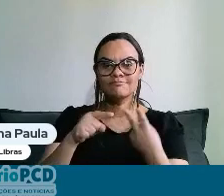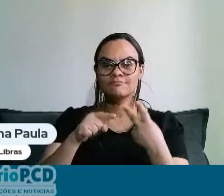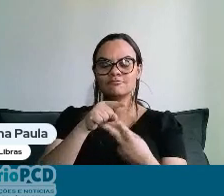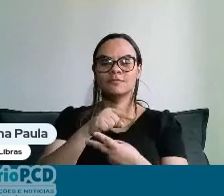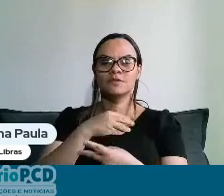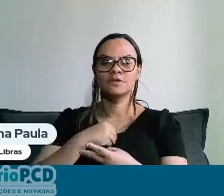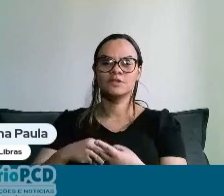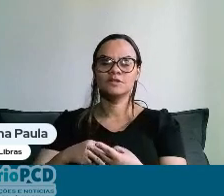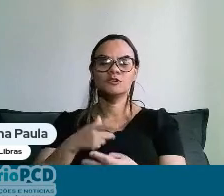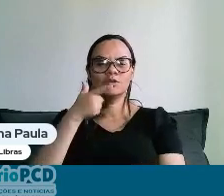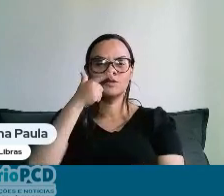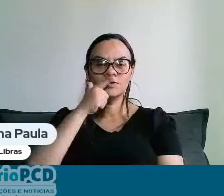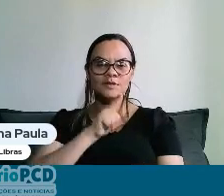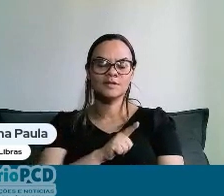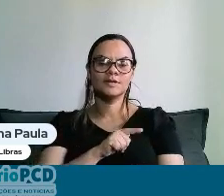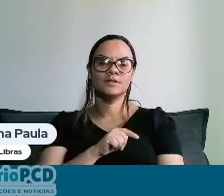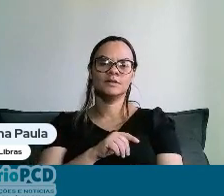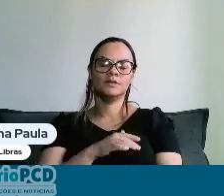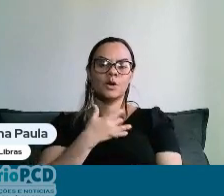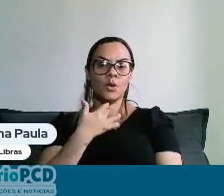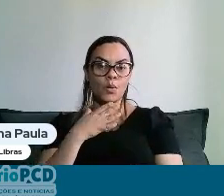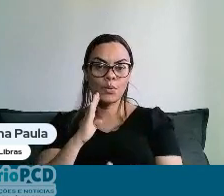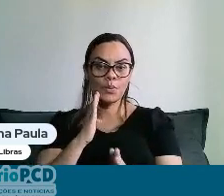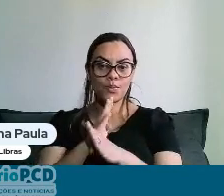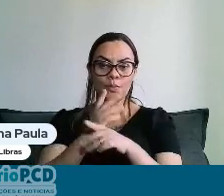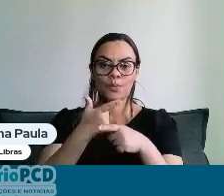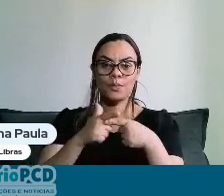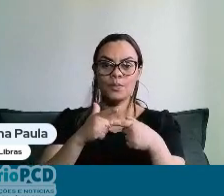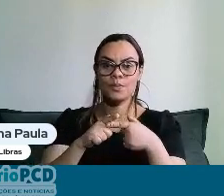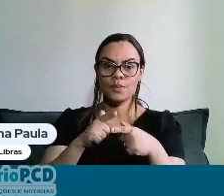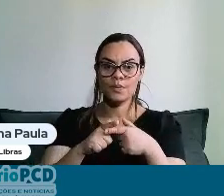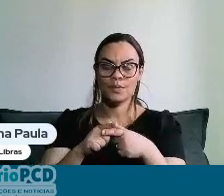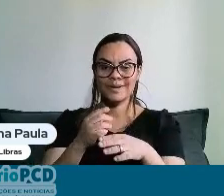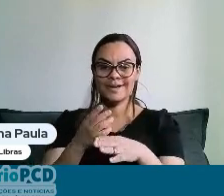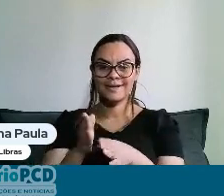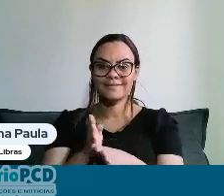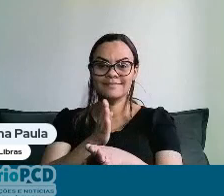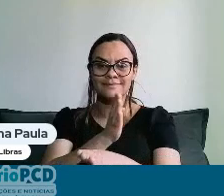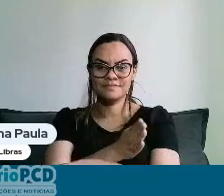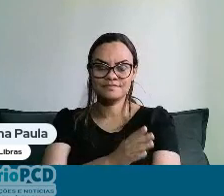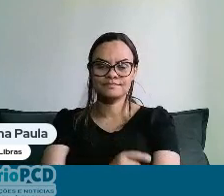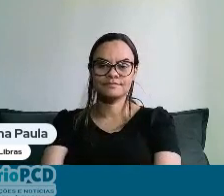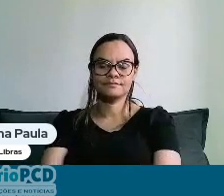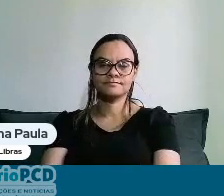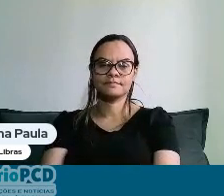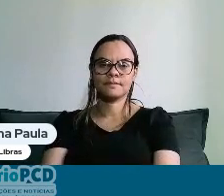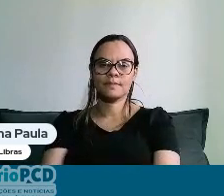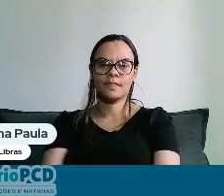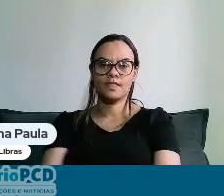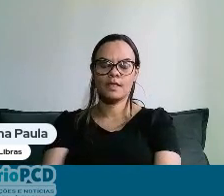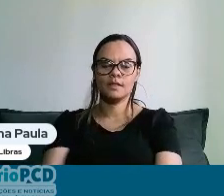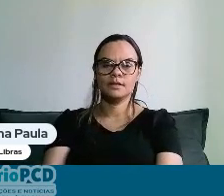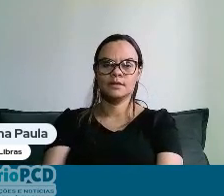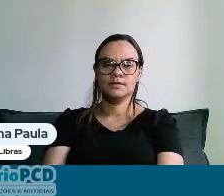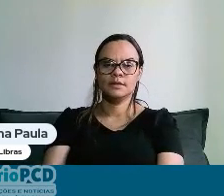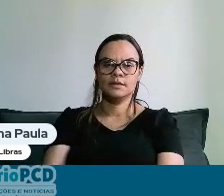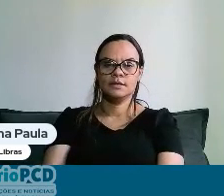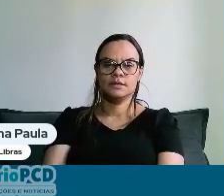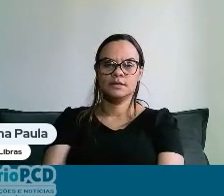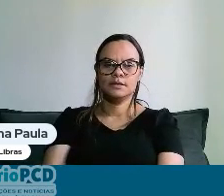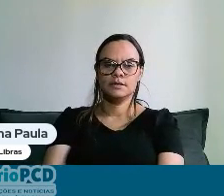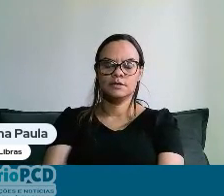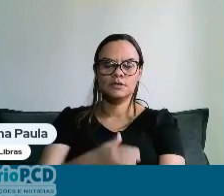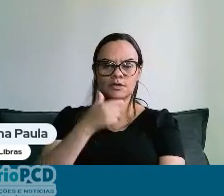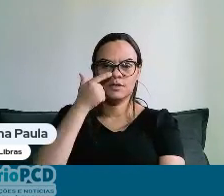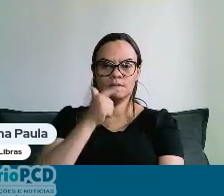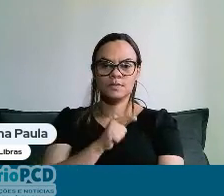já vai estar conseguindo fazer a detecção de um problema renal de maneira precoce. E aí, você tendo essa detecção do problema renal de maneira precoce, você